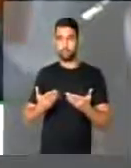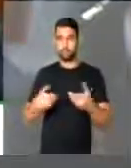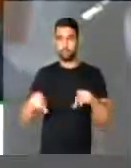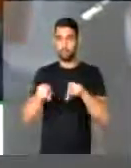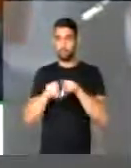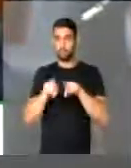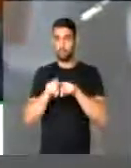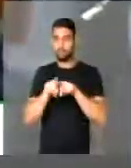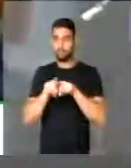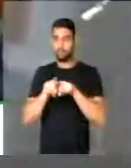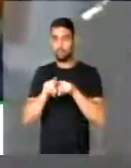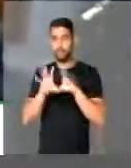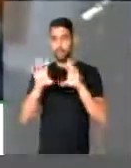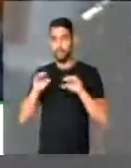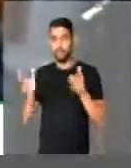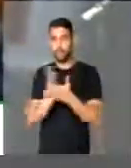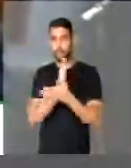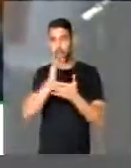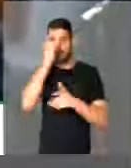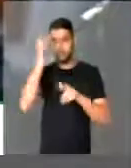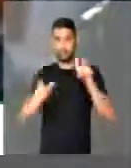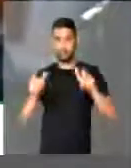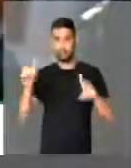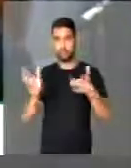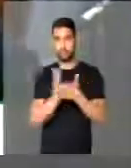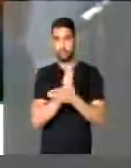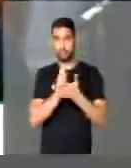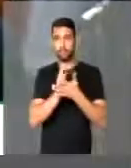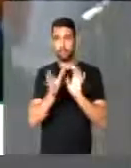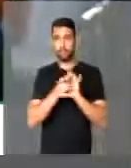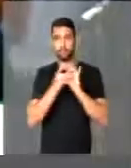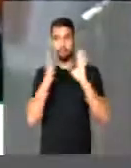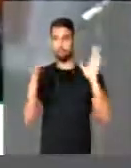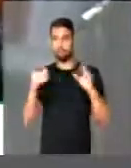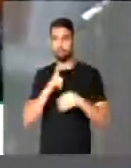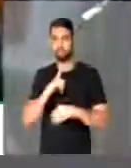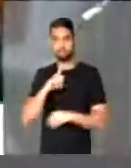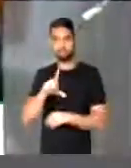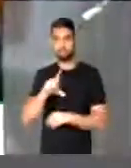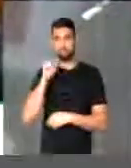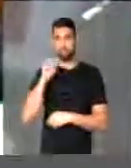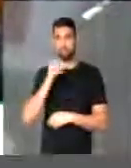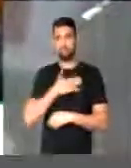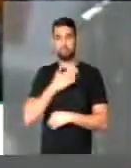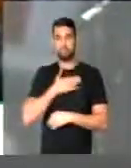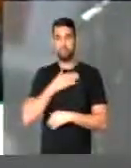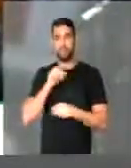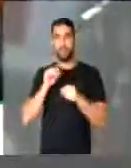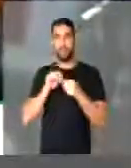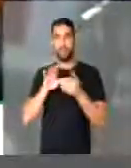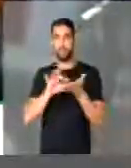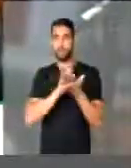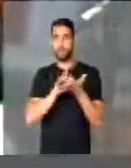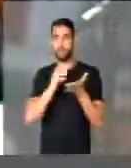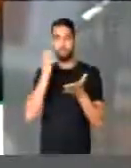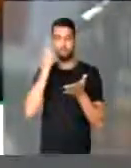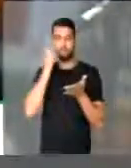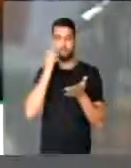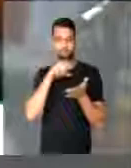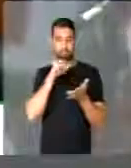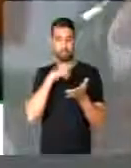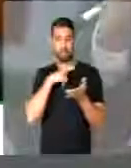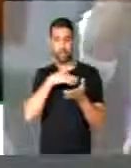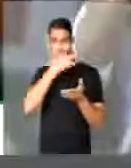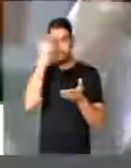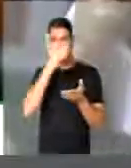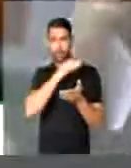e acomodar aquelas pessoas que livremente optam pela plataforma e que são